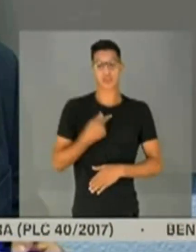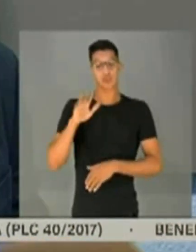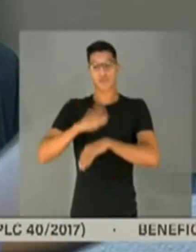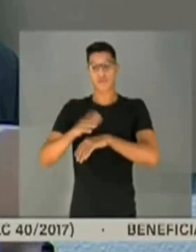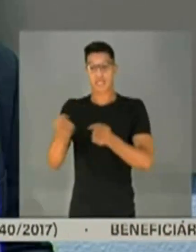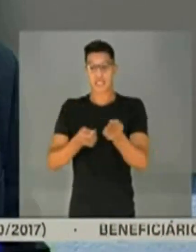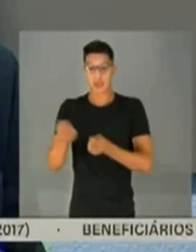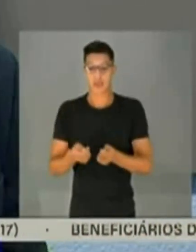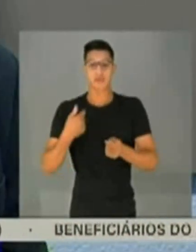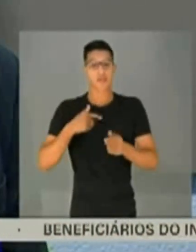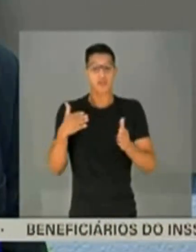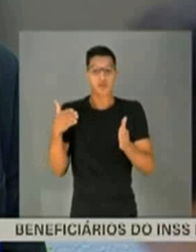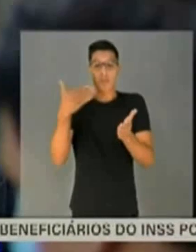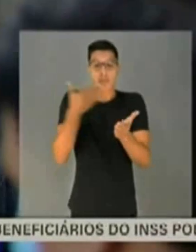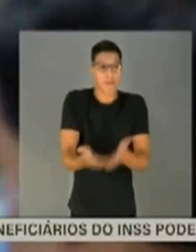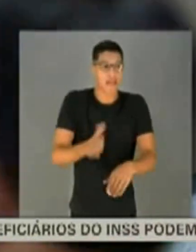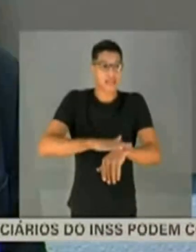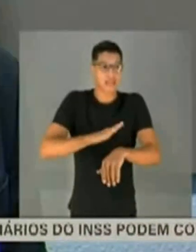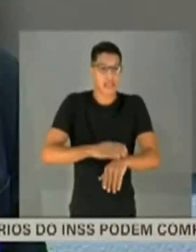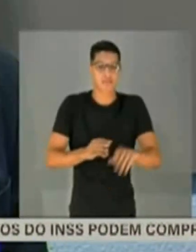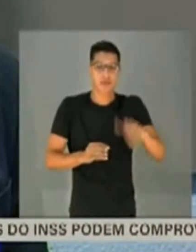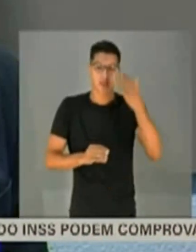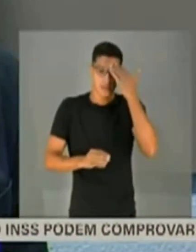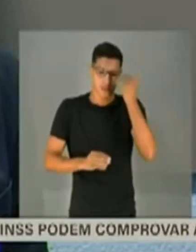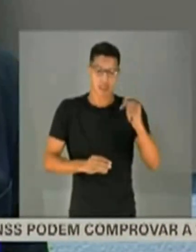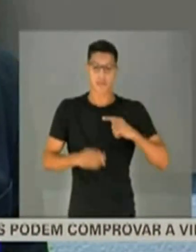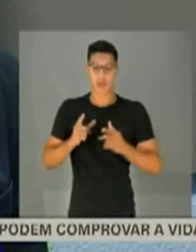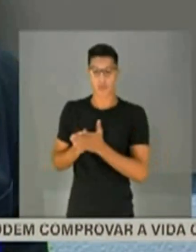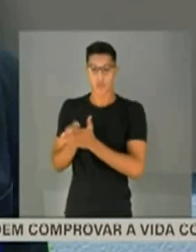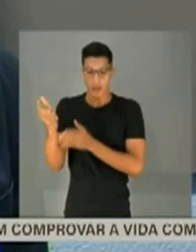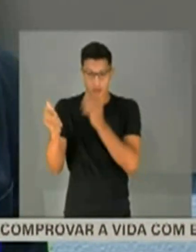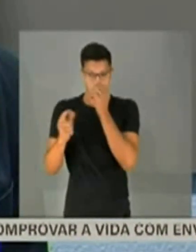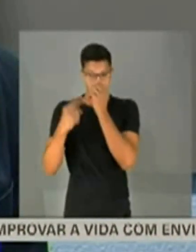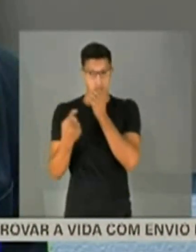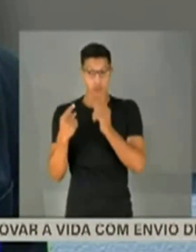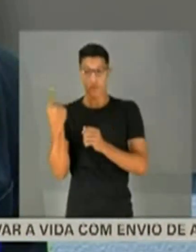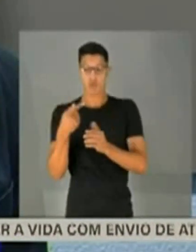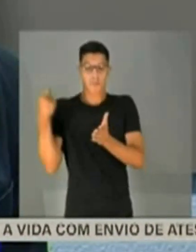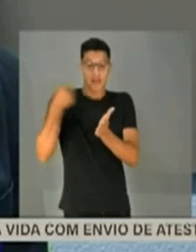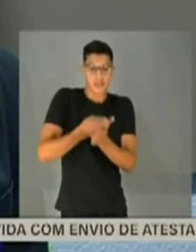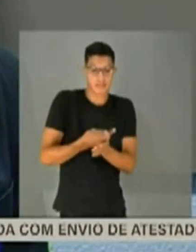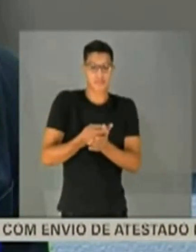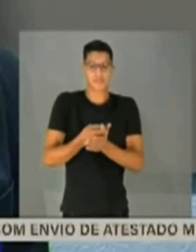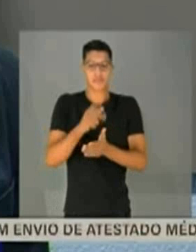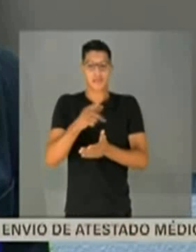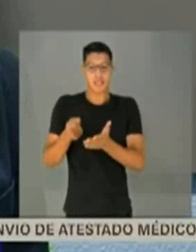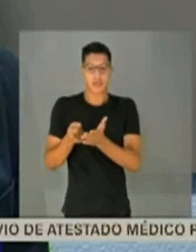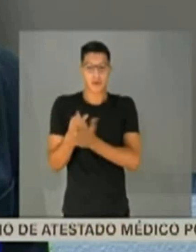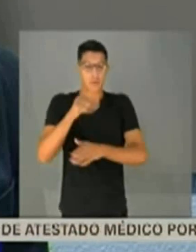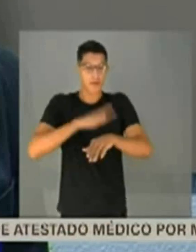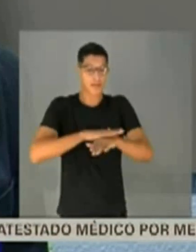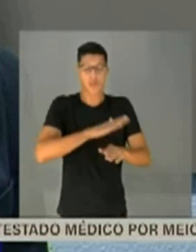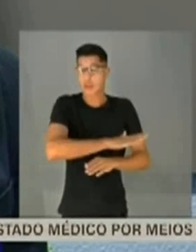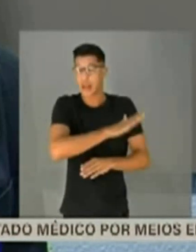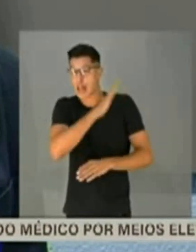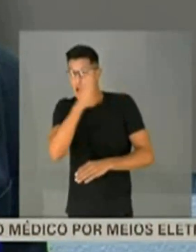terrorismo intelectual que esse pessoal faz, e utilizando, se utilizando da palavra de Deus a todo momento. Não duvidem que esse